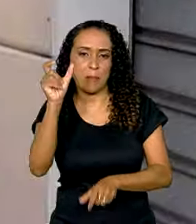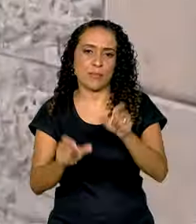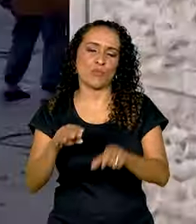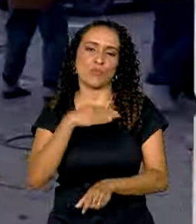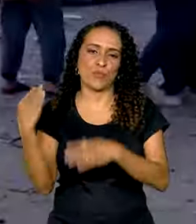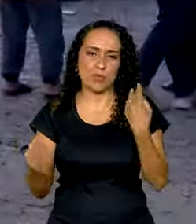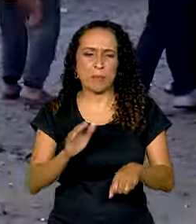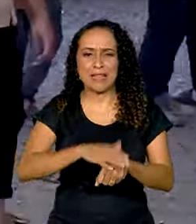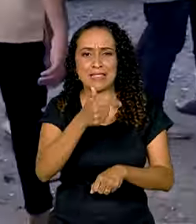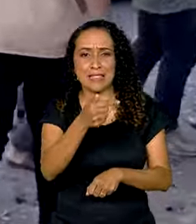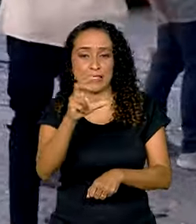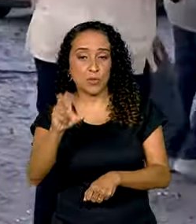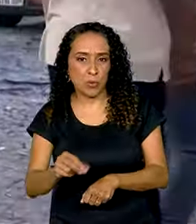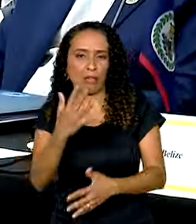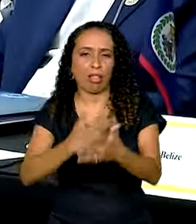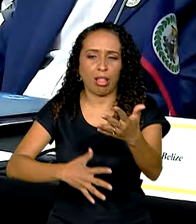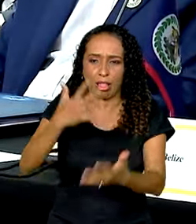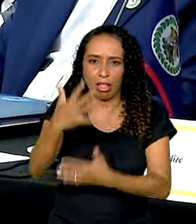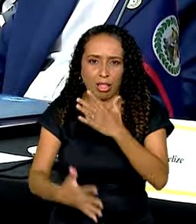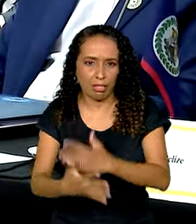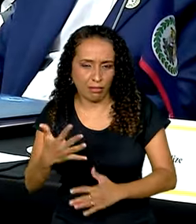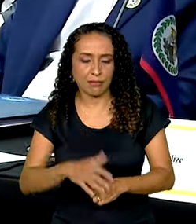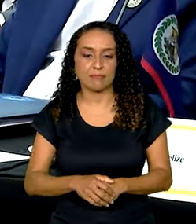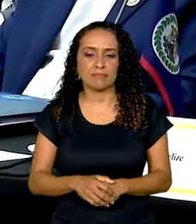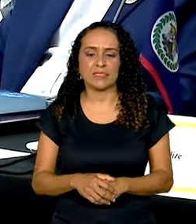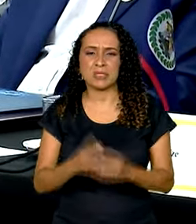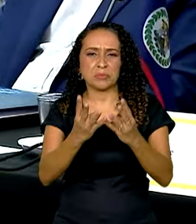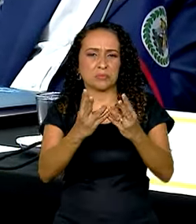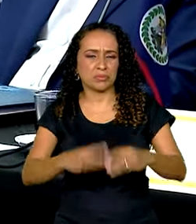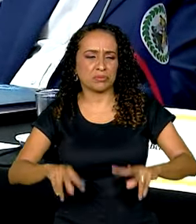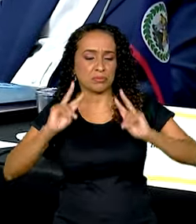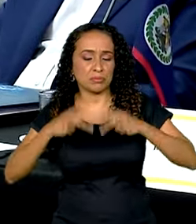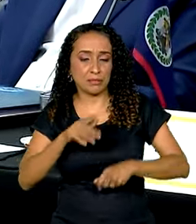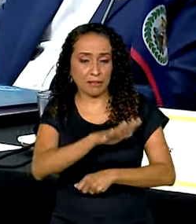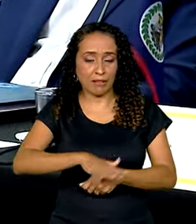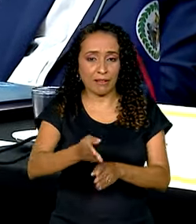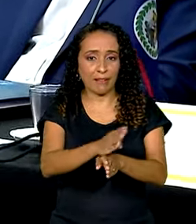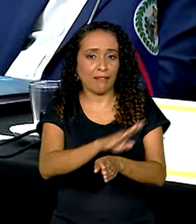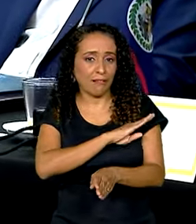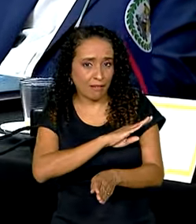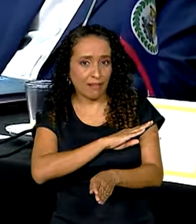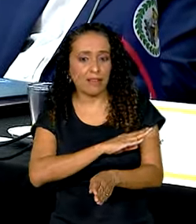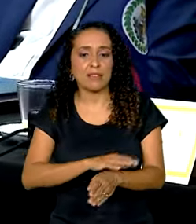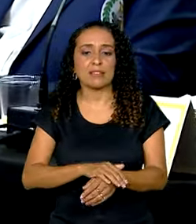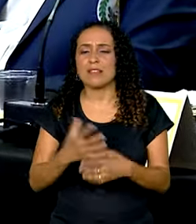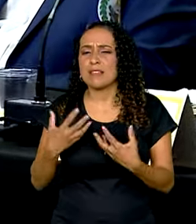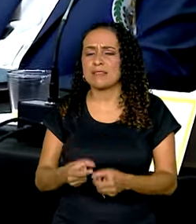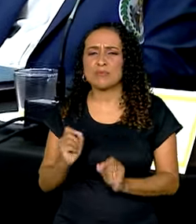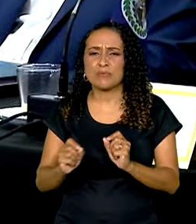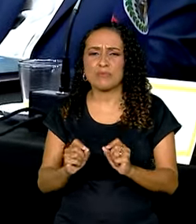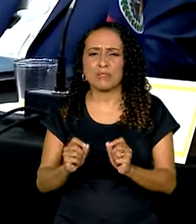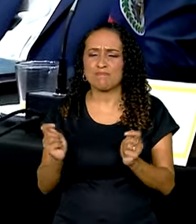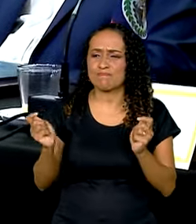de 750 feridos. A tragédia humanitária em Gaza requer de todos nós a